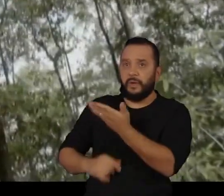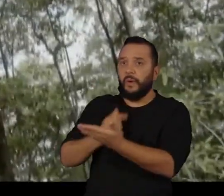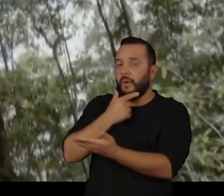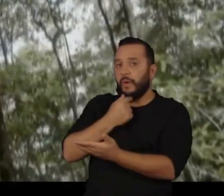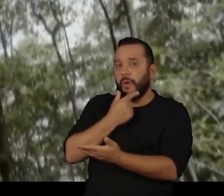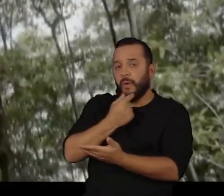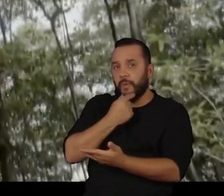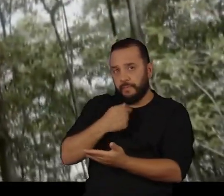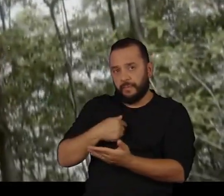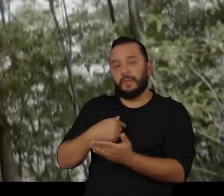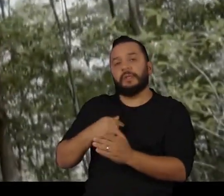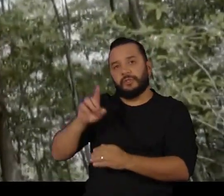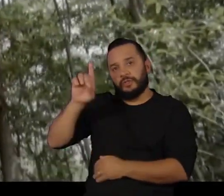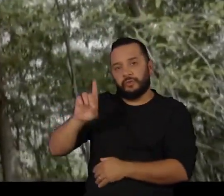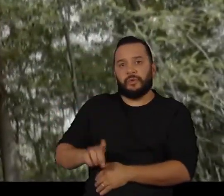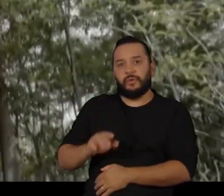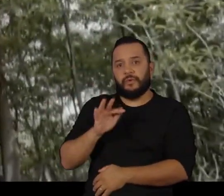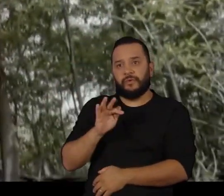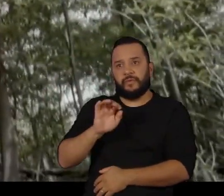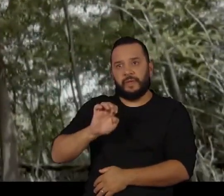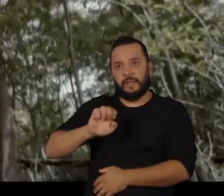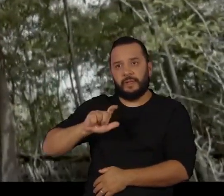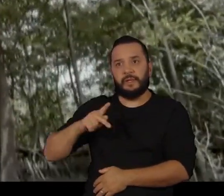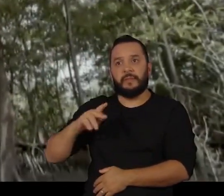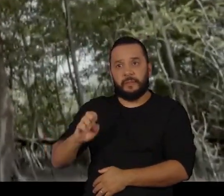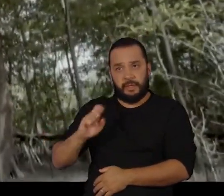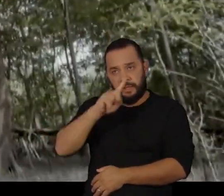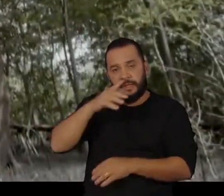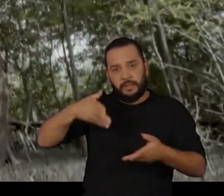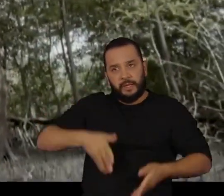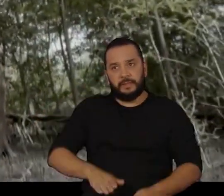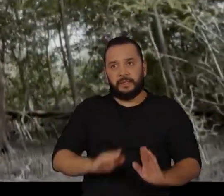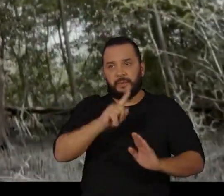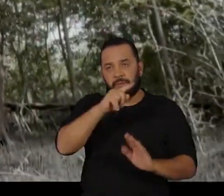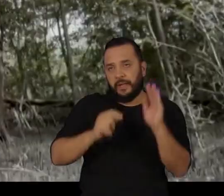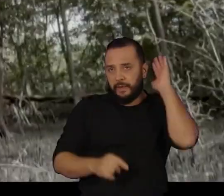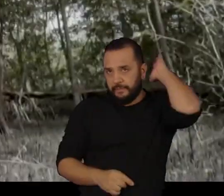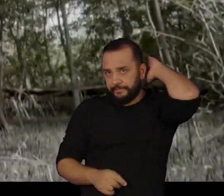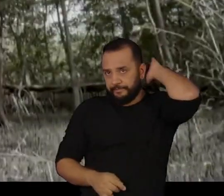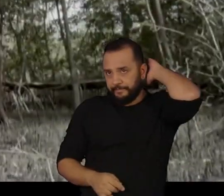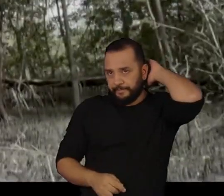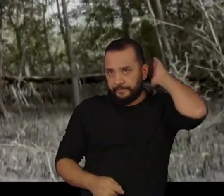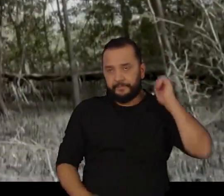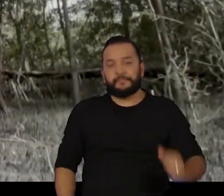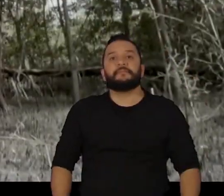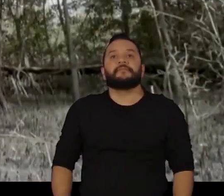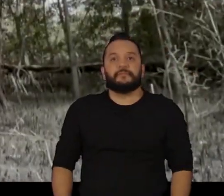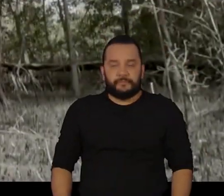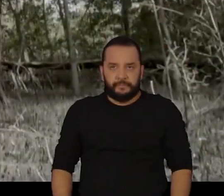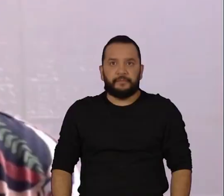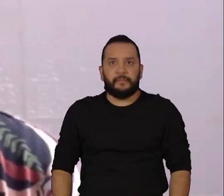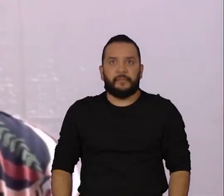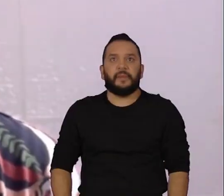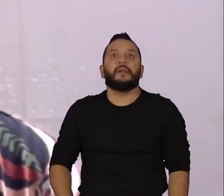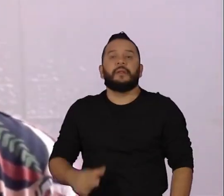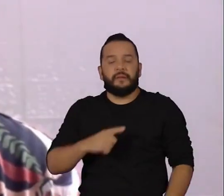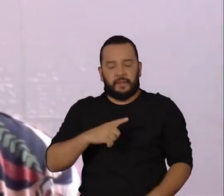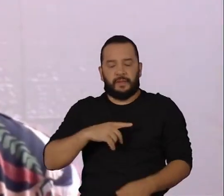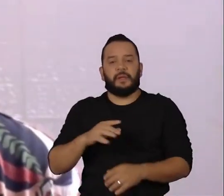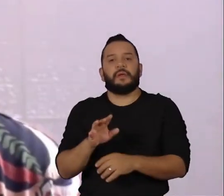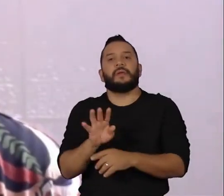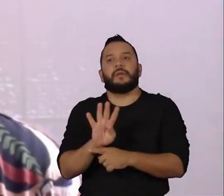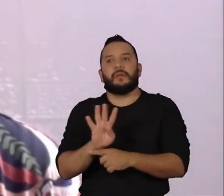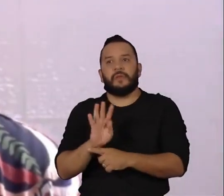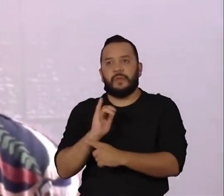Felipe Cortez, natural de Belém do Pará. O documentário Manguezal, um Maretório Feito de Nós, ele traz